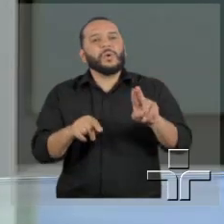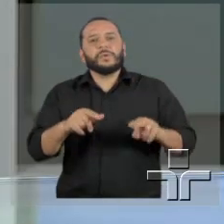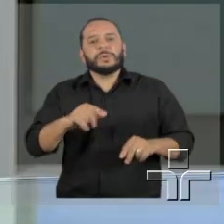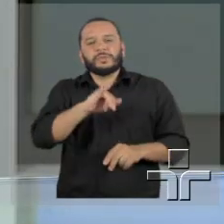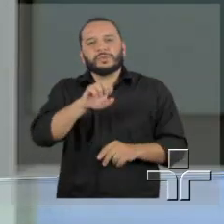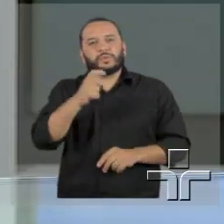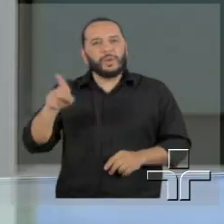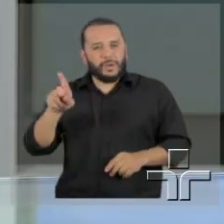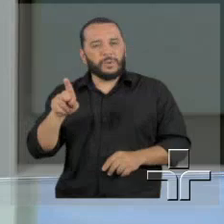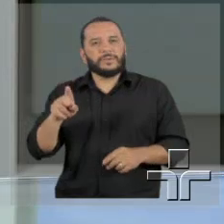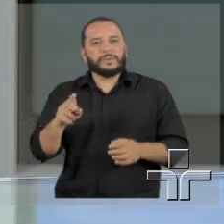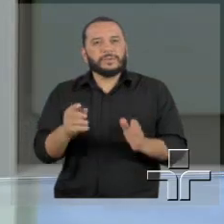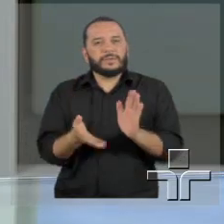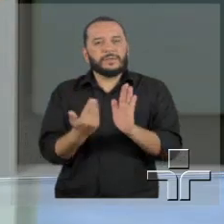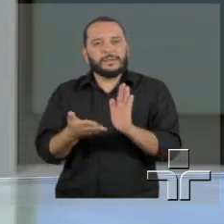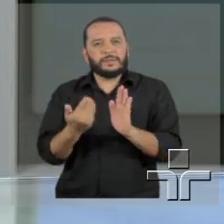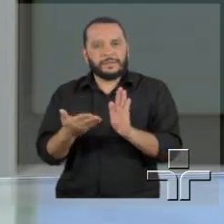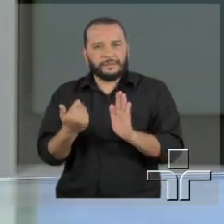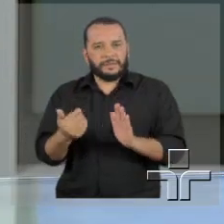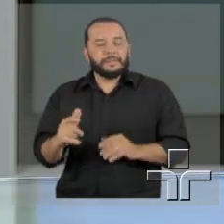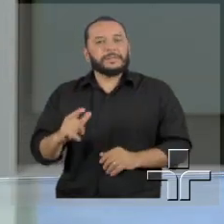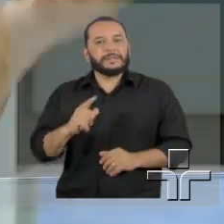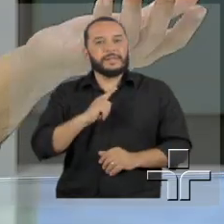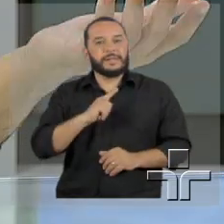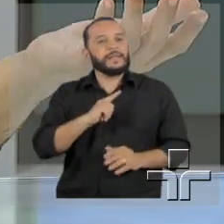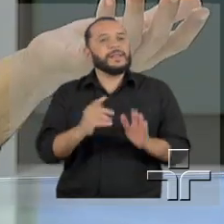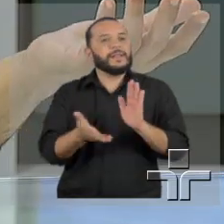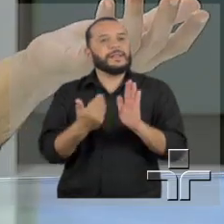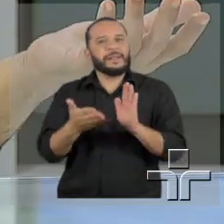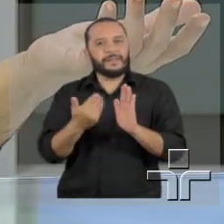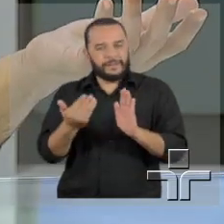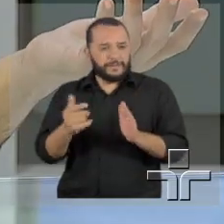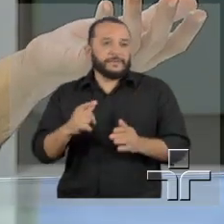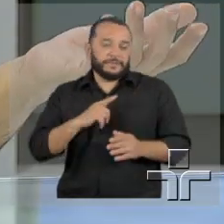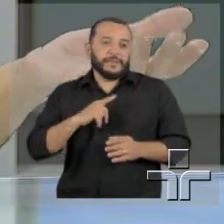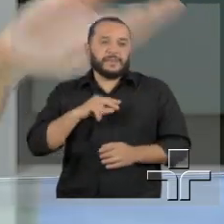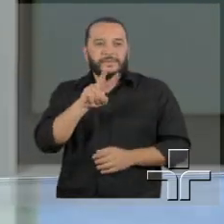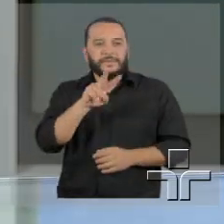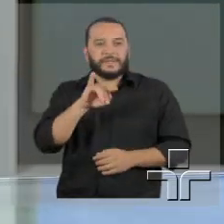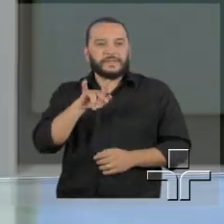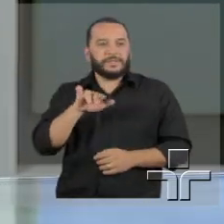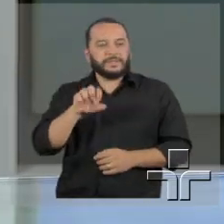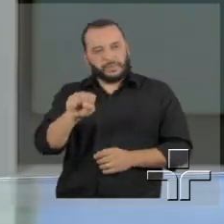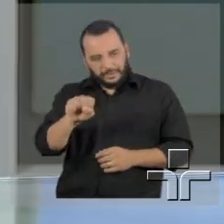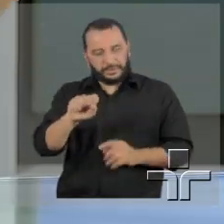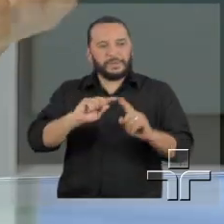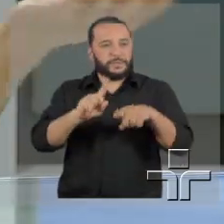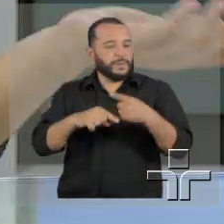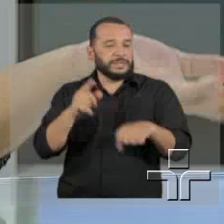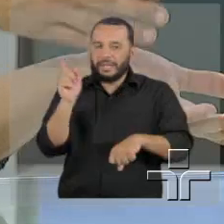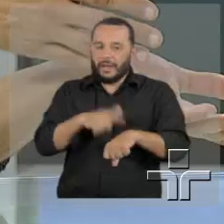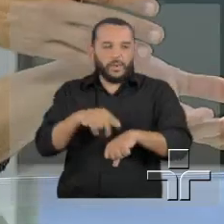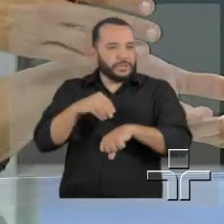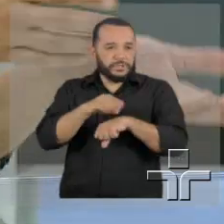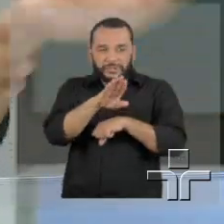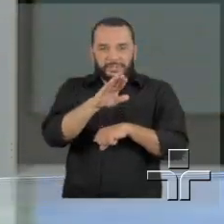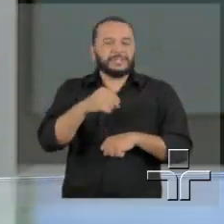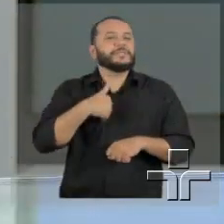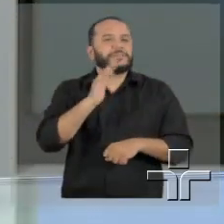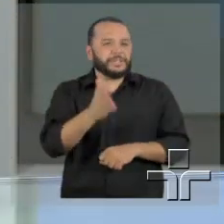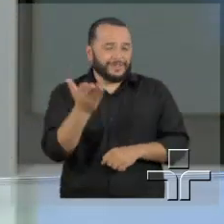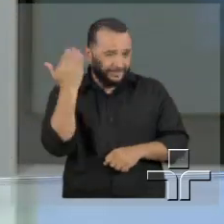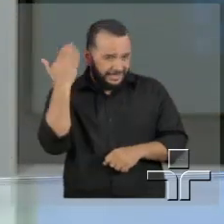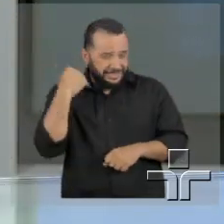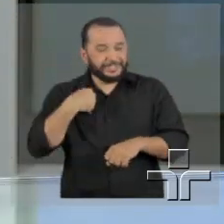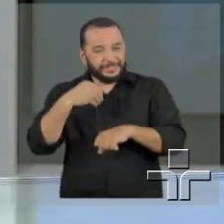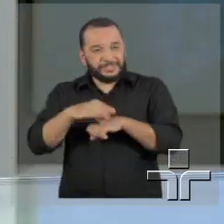que ia dar... Eu mandei para a produção um livro com letras do Vinícius de Moraes. Porque eu já tinha indicado esse livro da outra